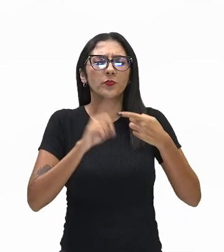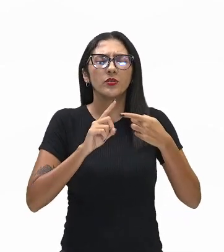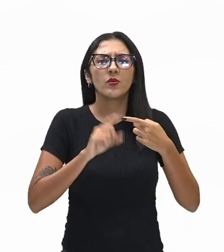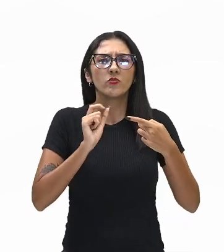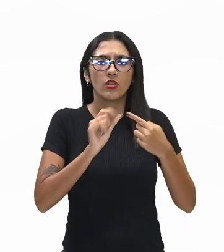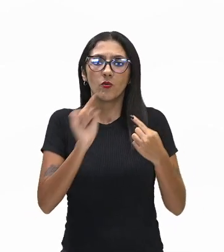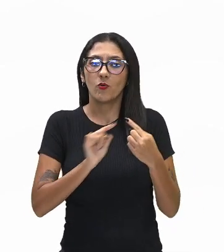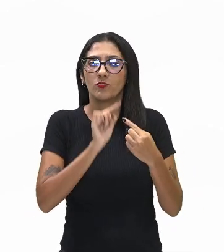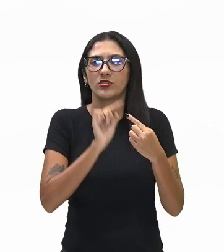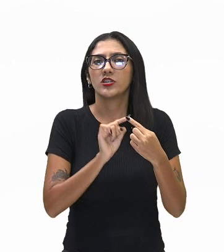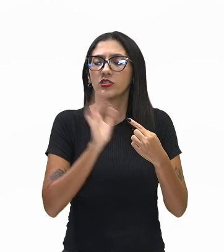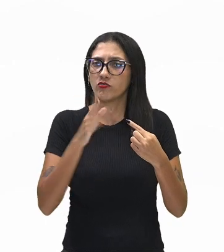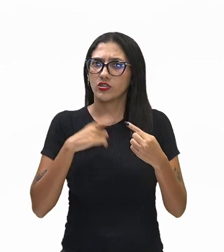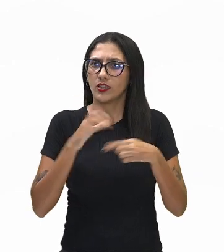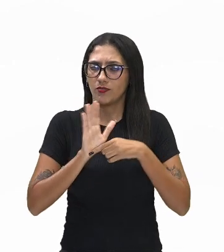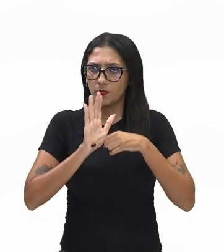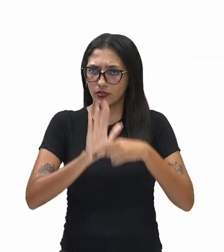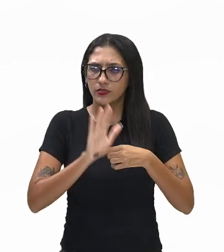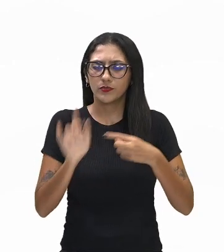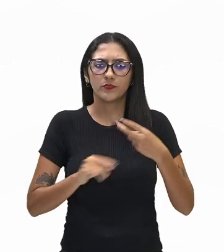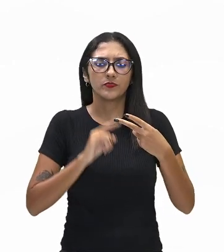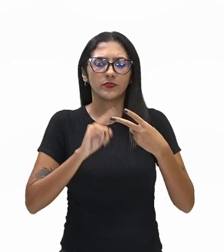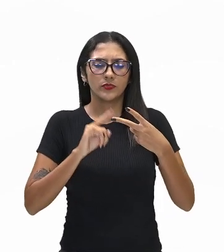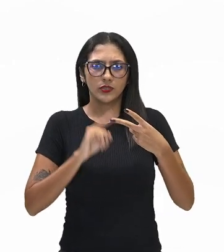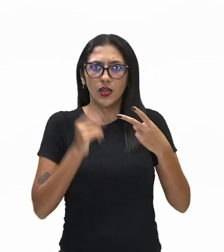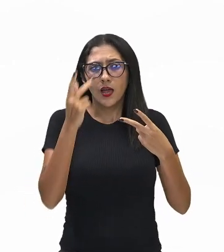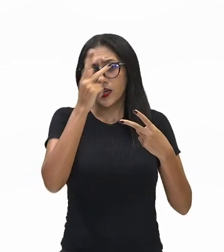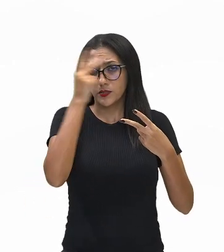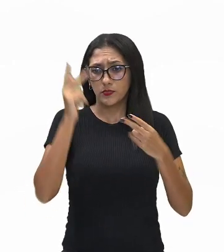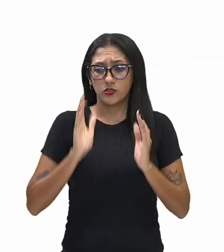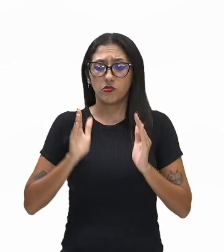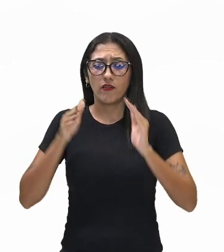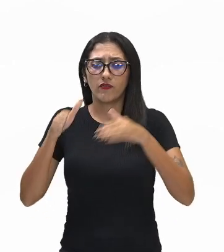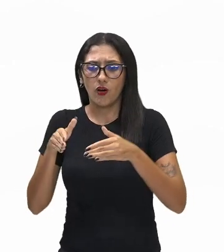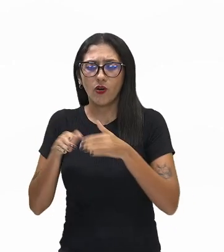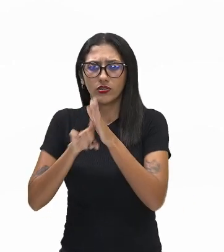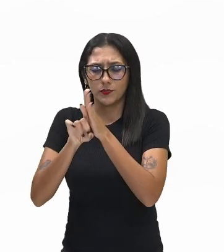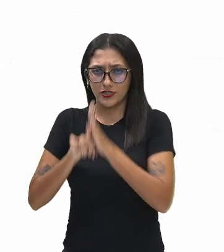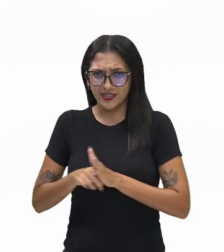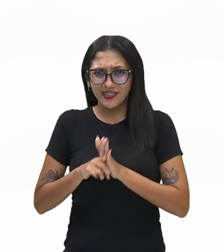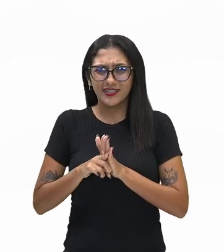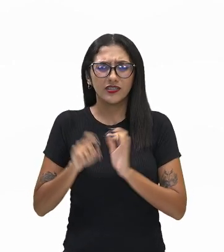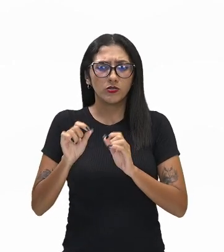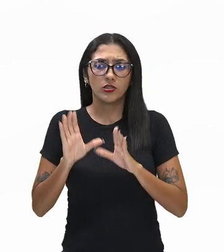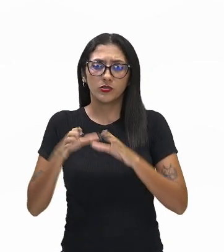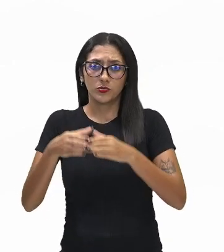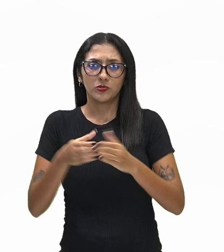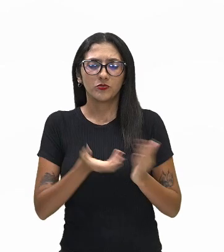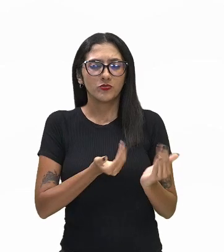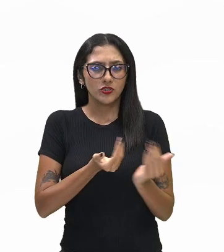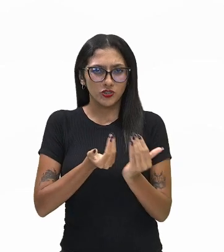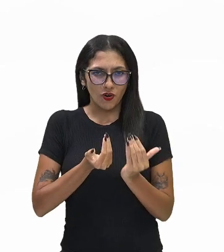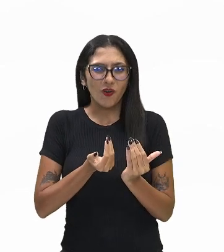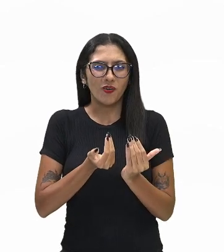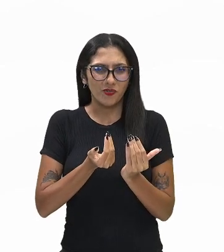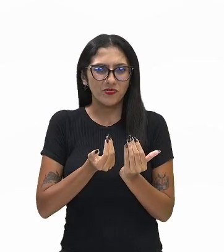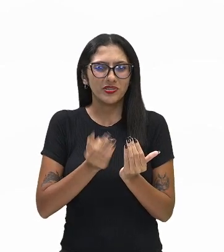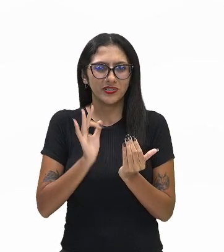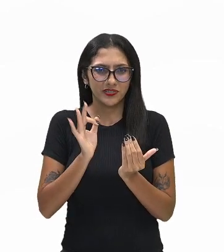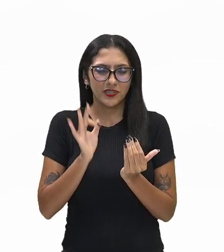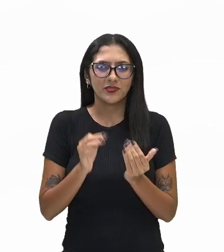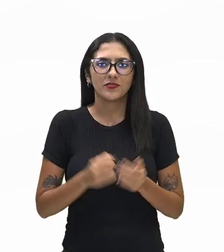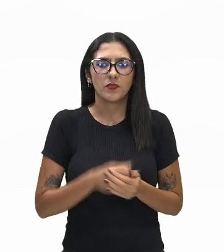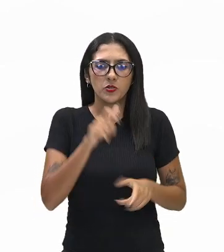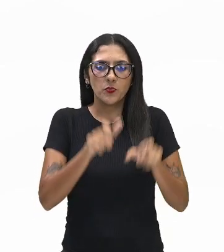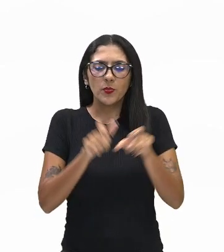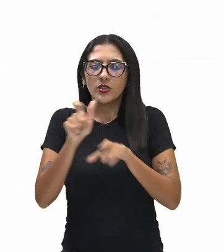já falou sobre as pessoas pesquisadas, né, os informantes, para outros cursos tem outros nomes, mas